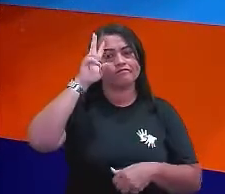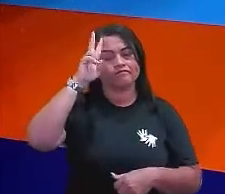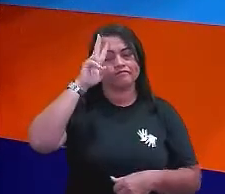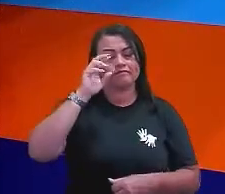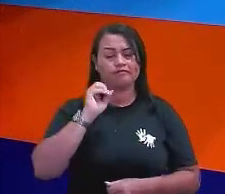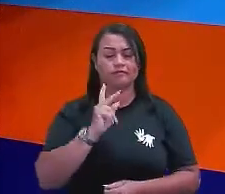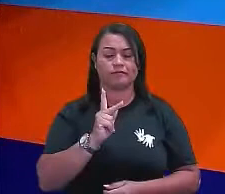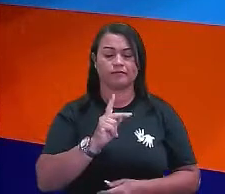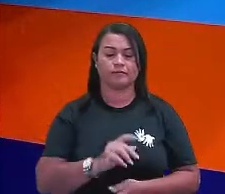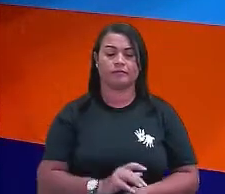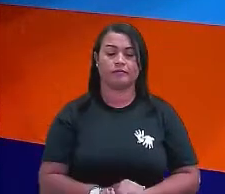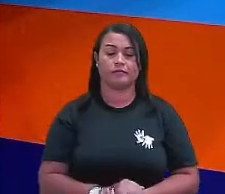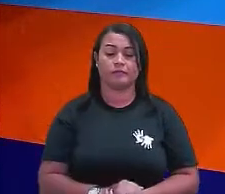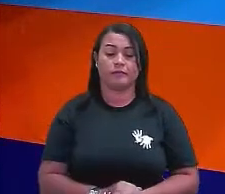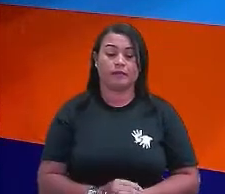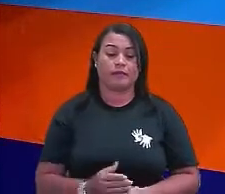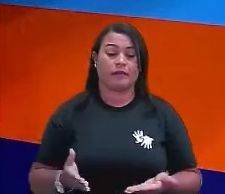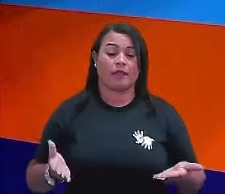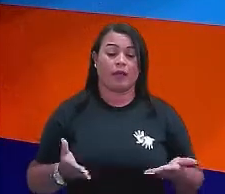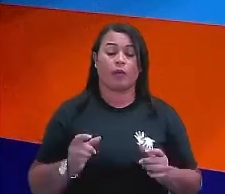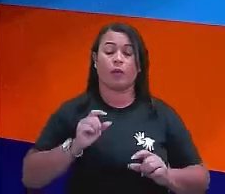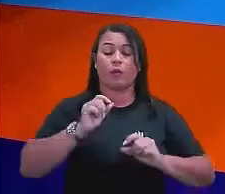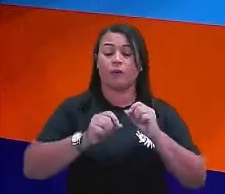tá bom? Agora, a gente vai